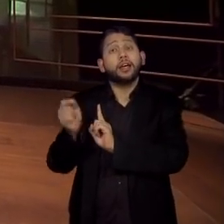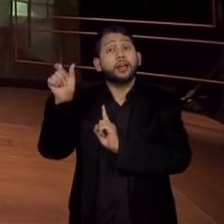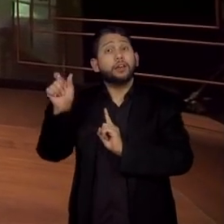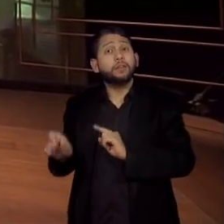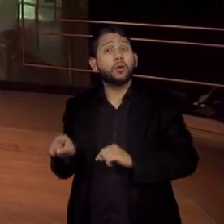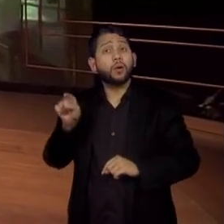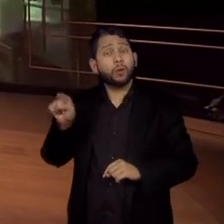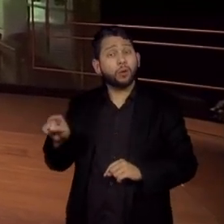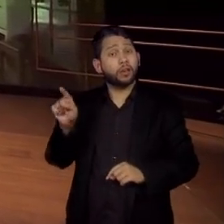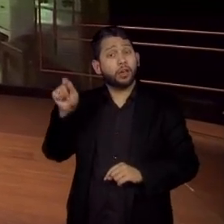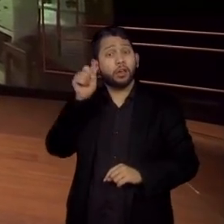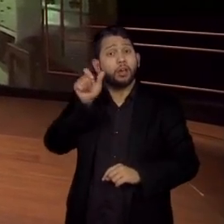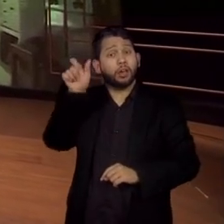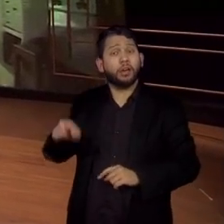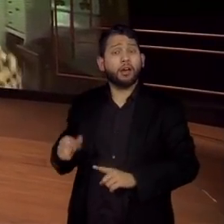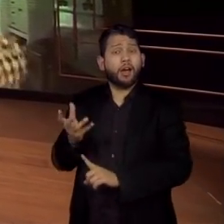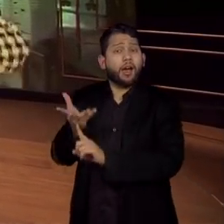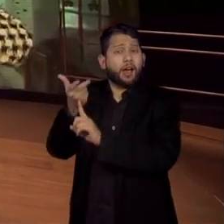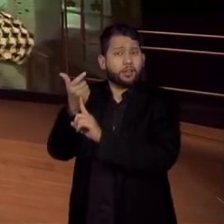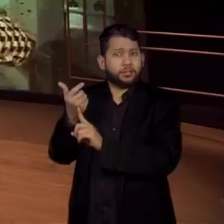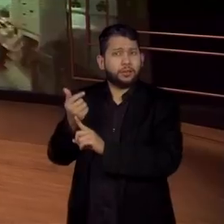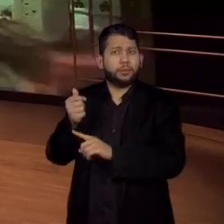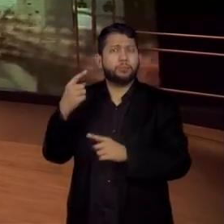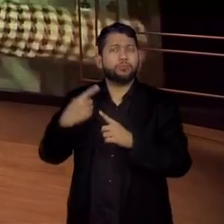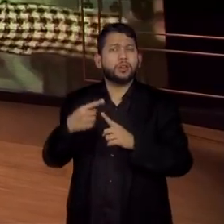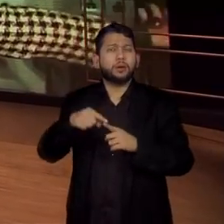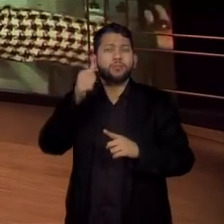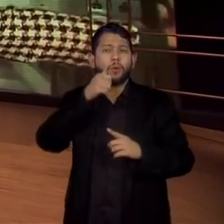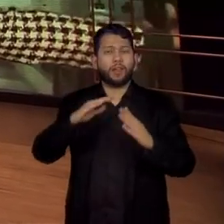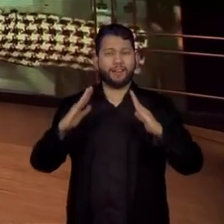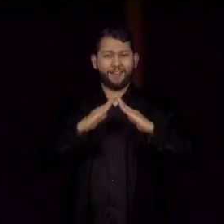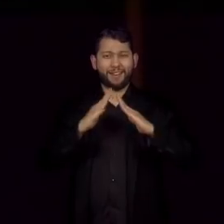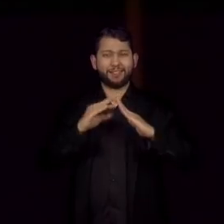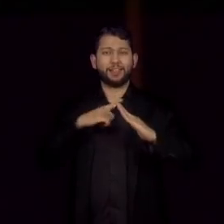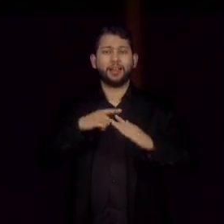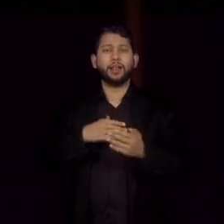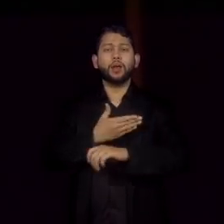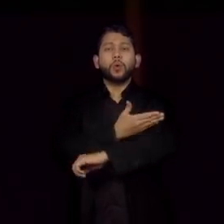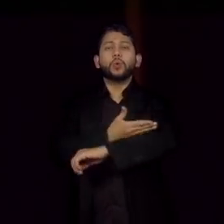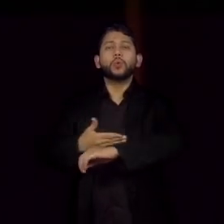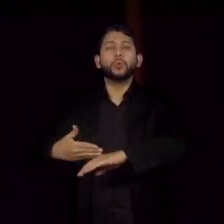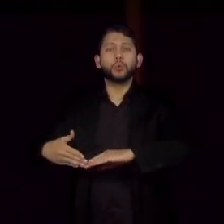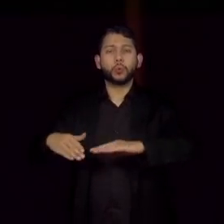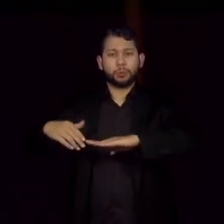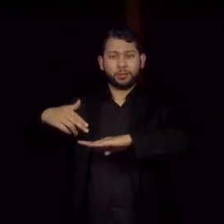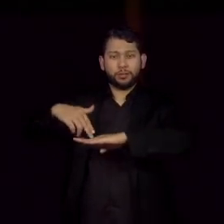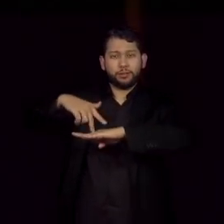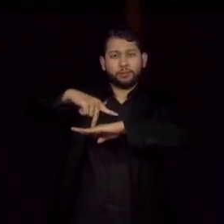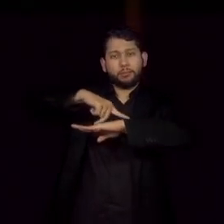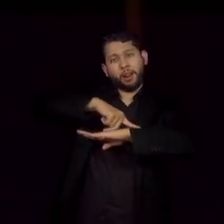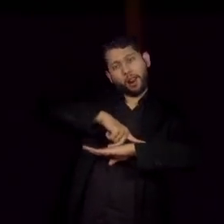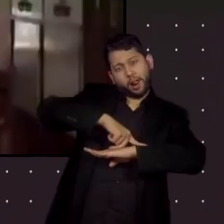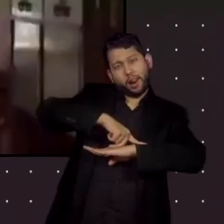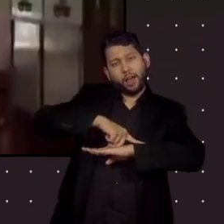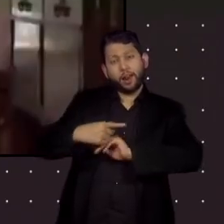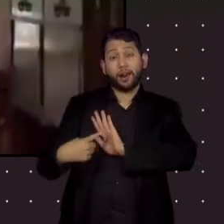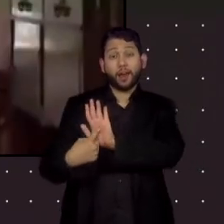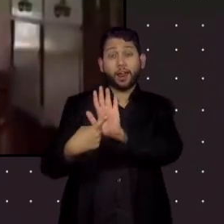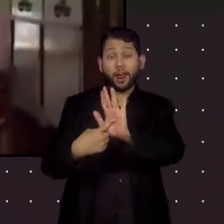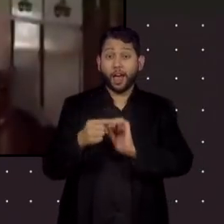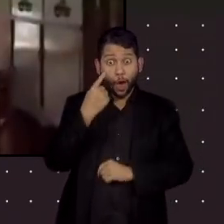uma artista, que ela fazia uns pacaras assim, na varanda da casa, umas performances, e cantava. E eu fui